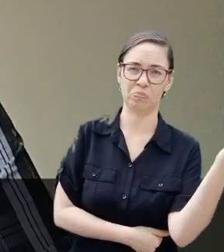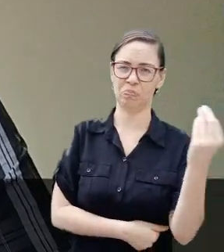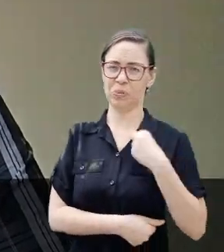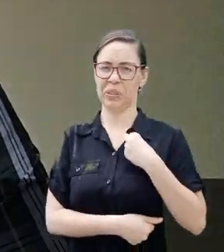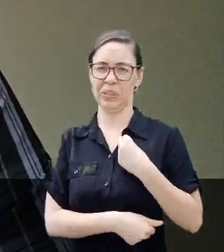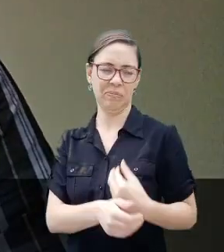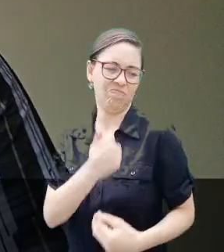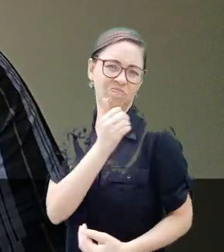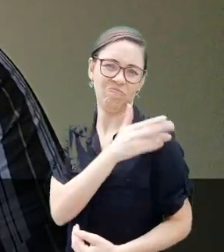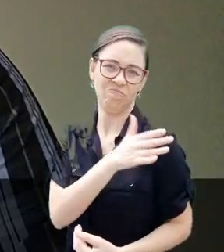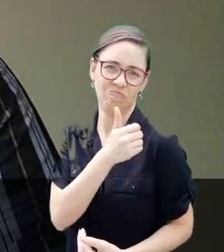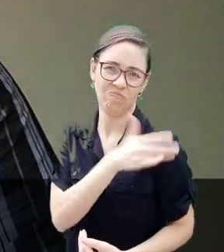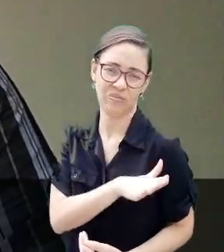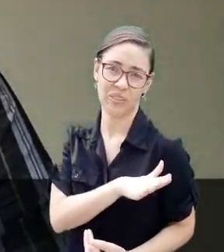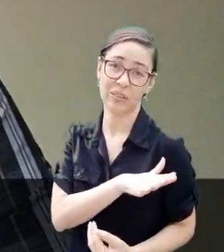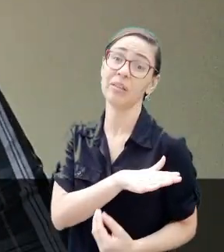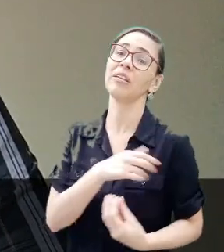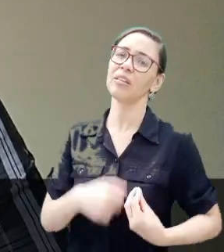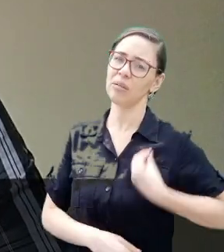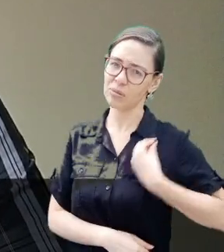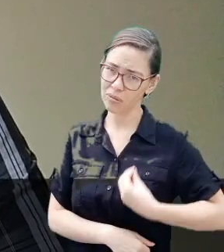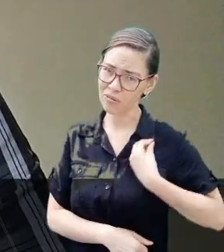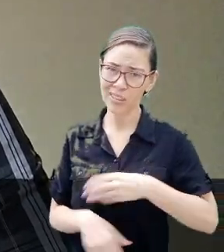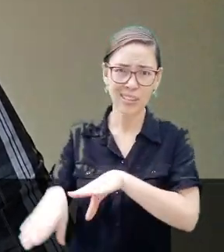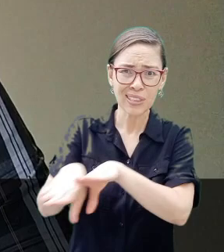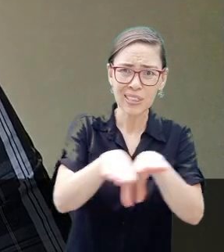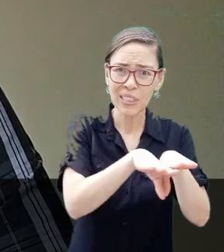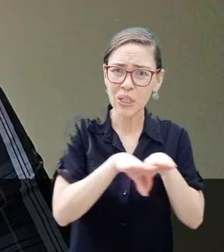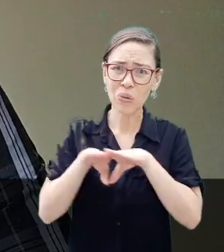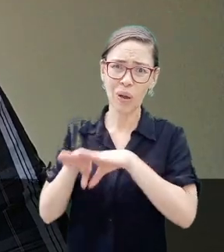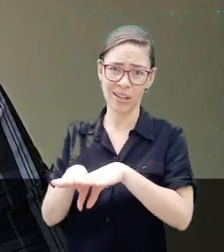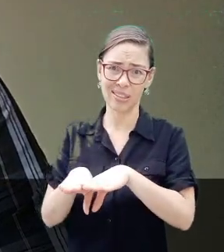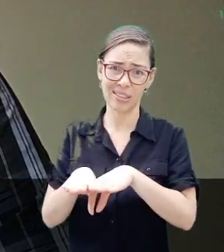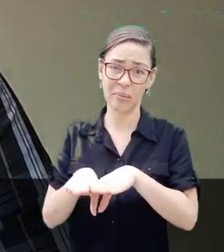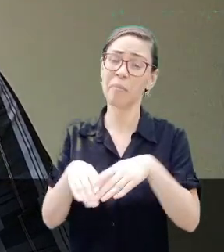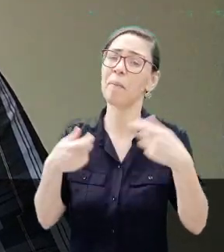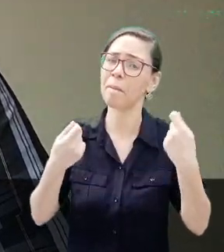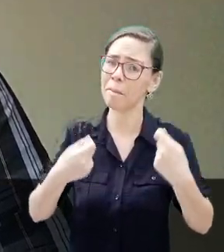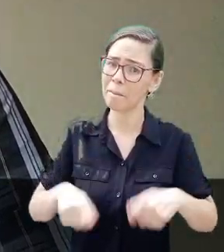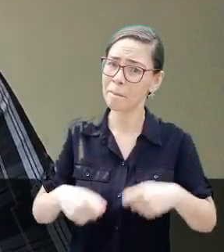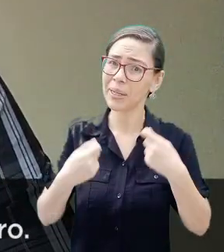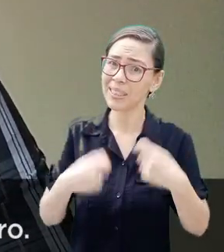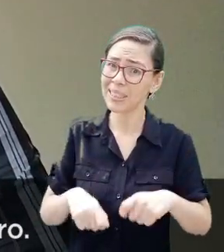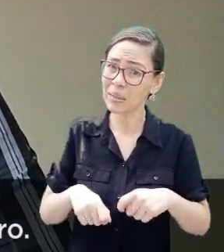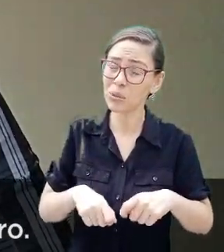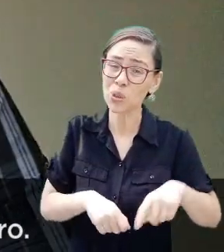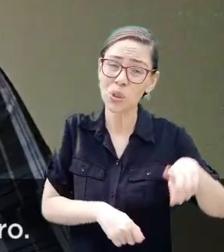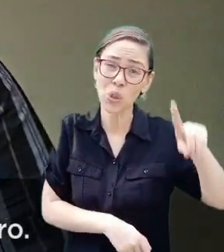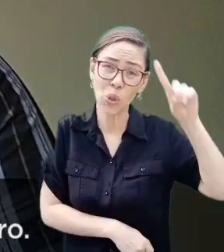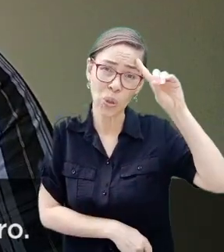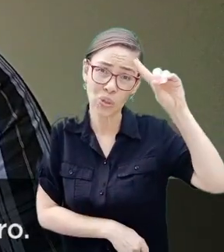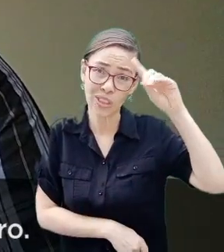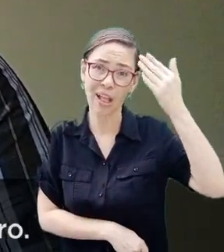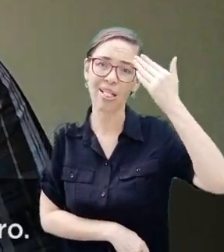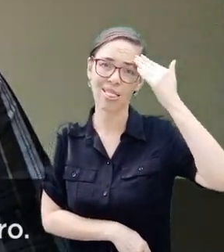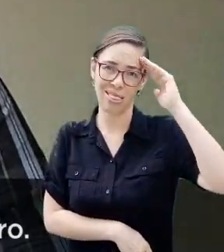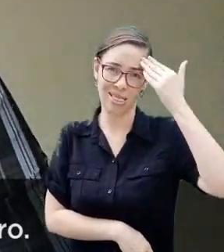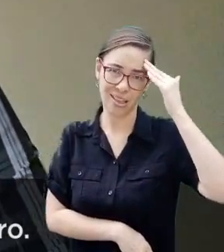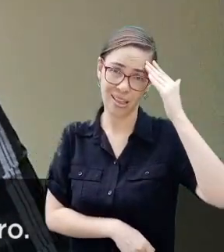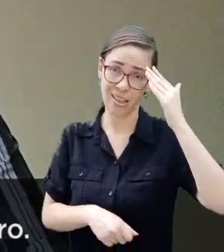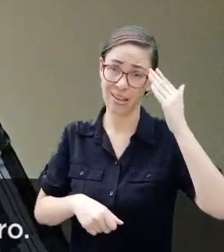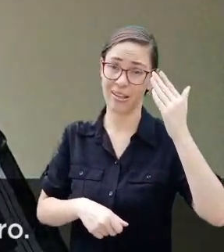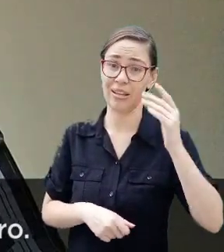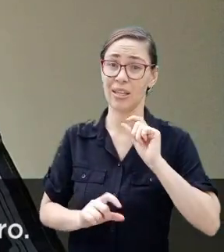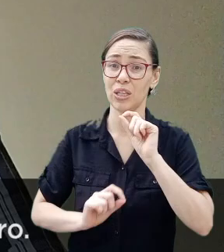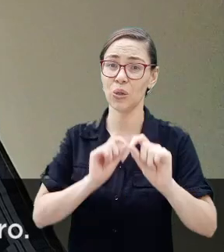negritude, precisamos entender a dimensão interseccional dessa vivência, não como uma soma de opressões, mas como um vivenciado da negritude que é diferente